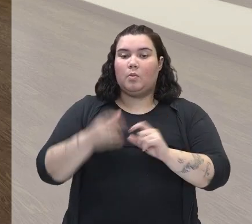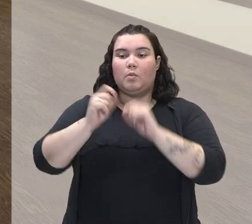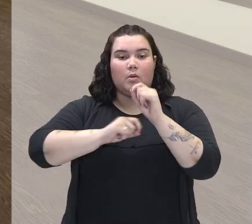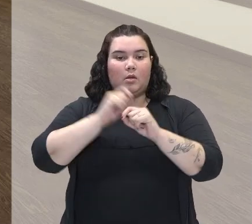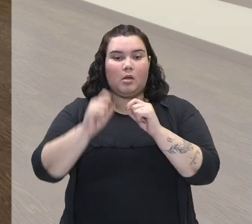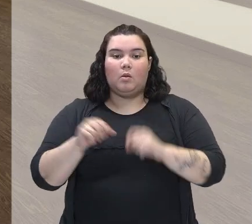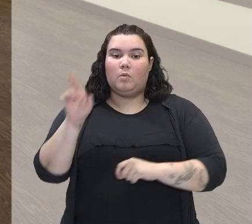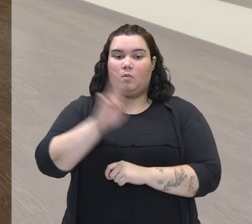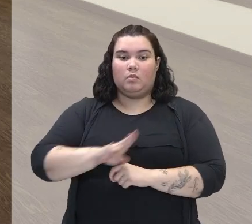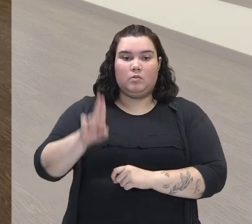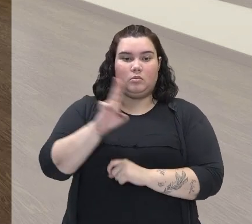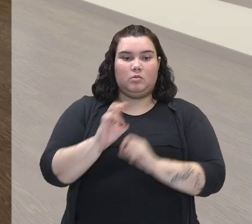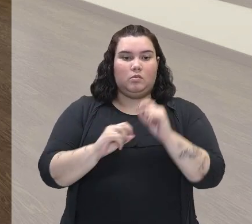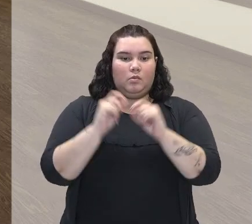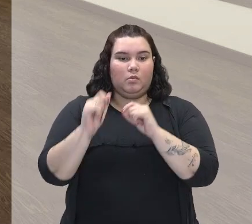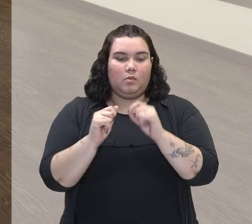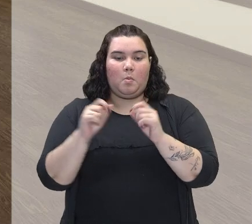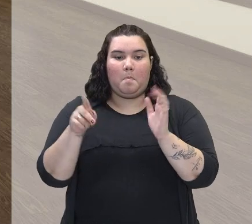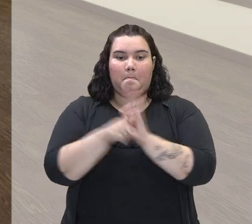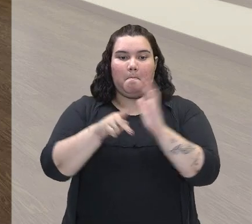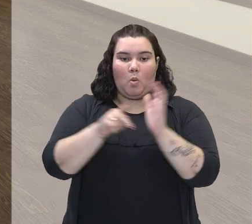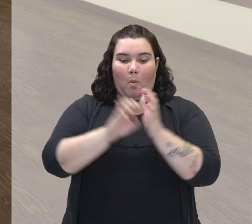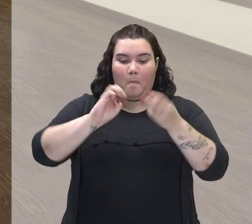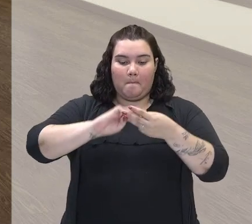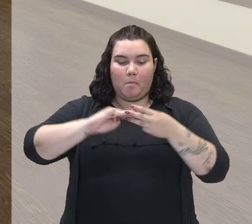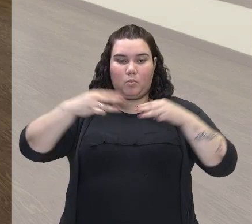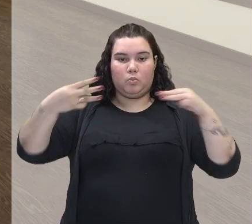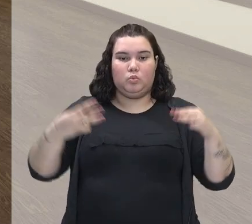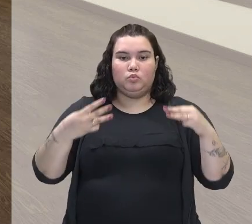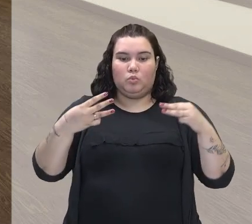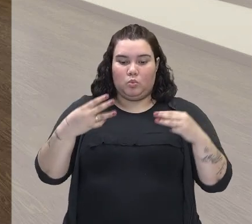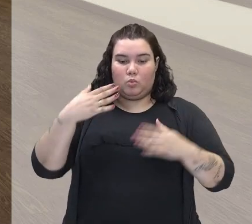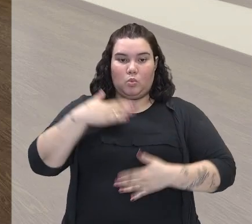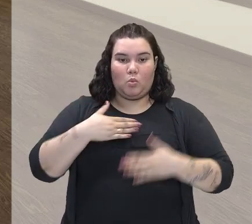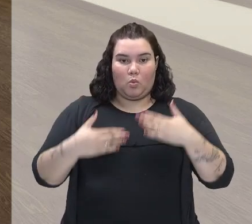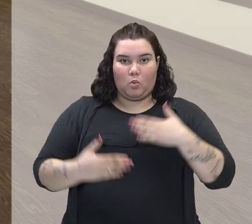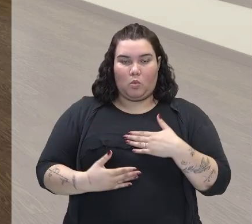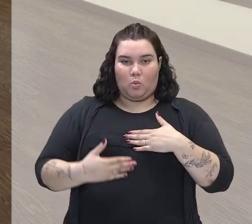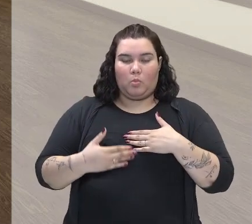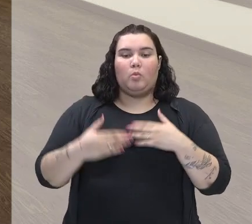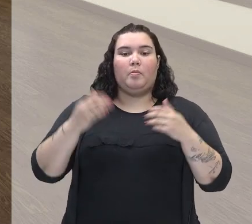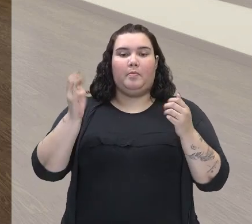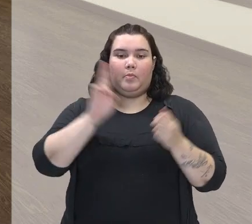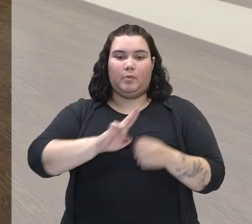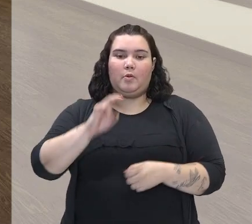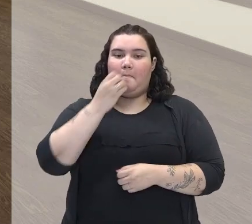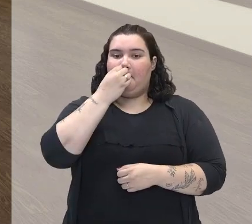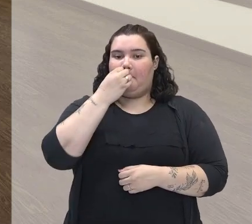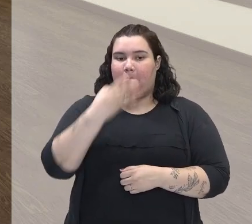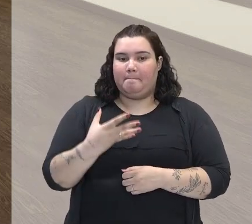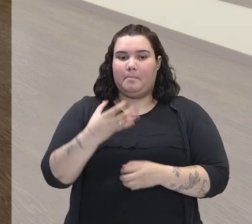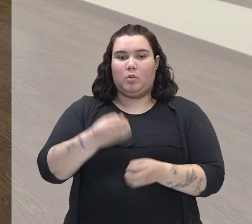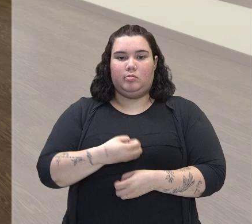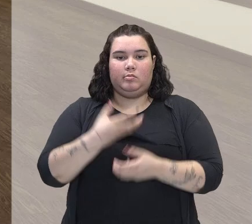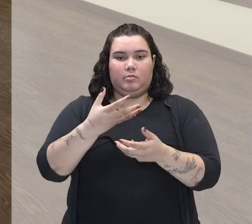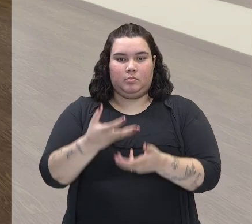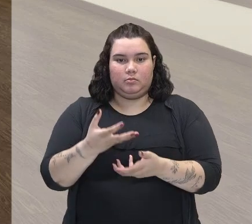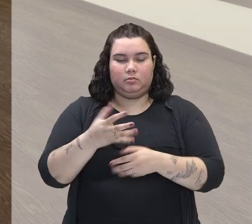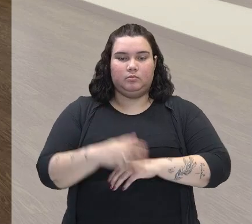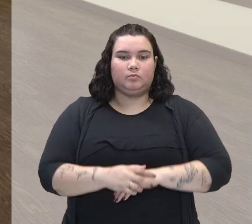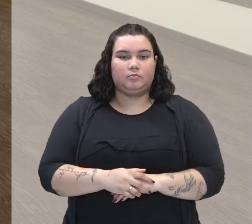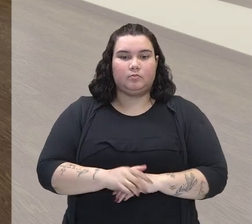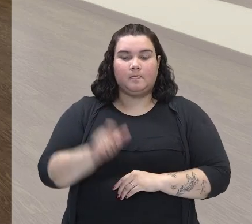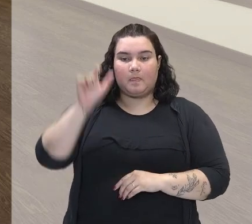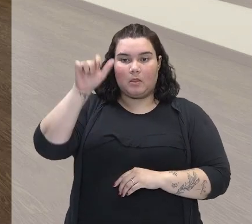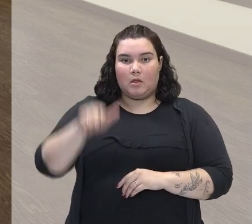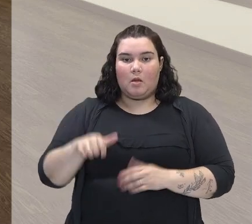a utilização da contração e relaxamento da musculatura para a obtenção da expressão. O bailarino ele começa